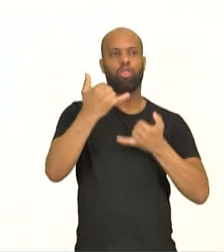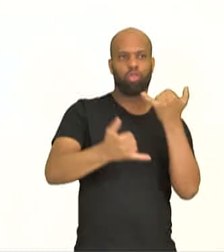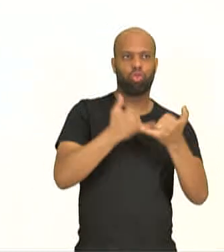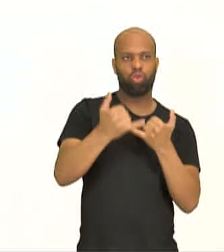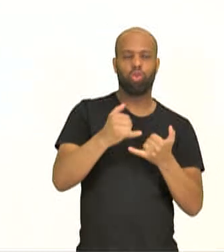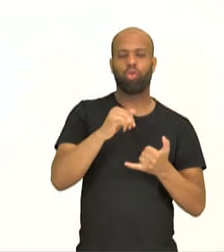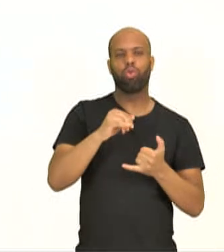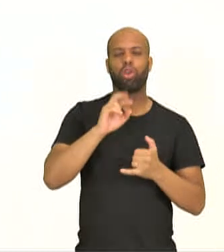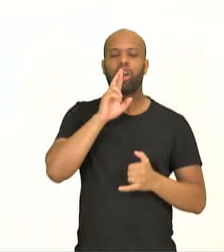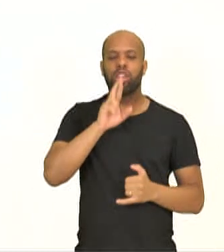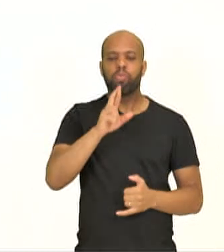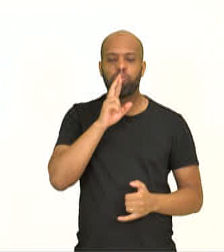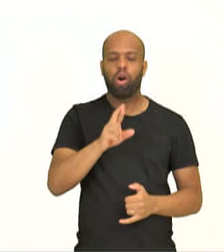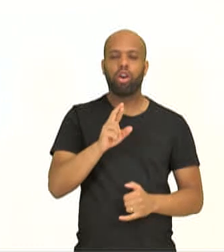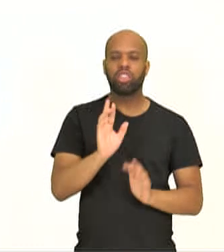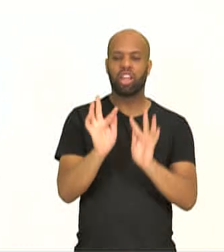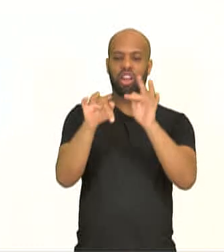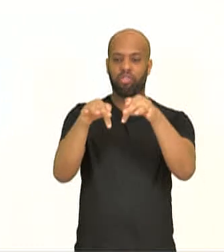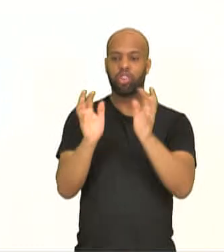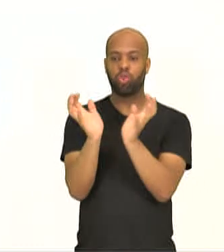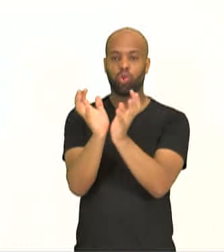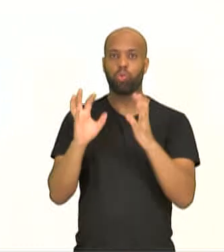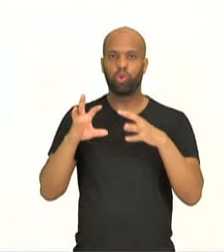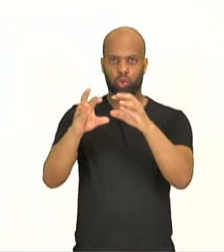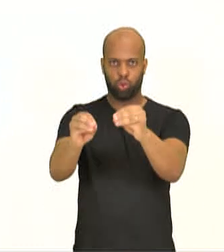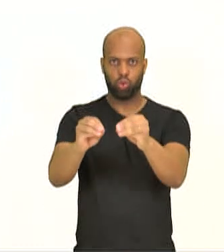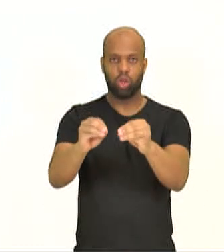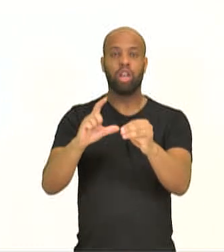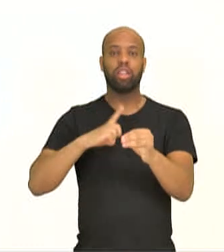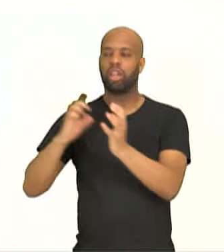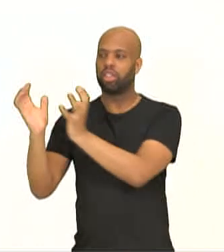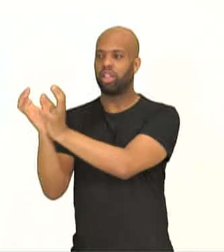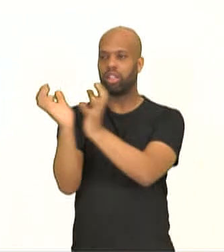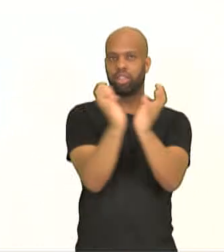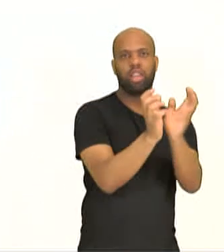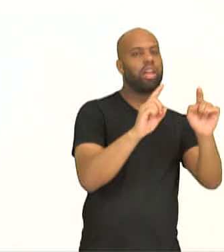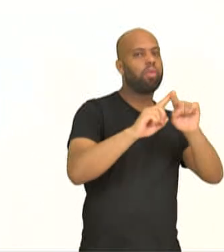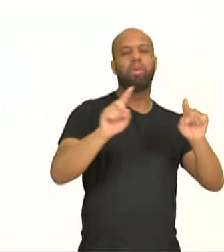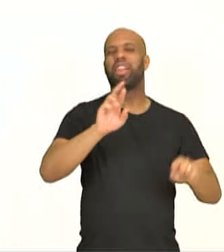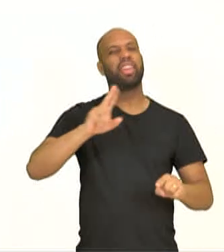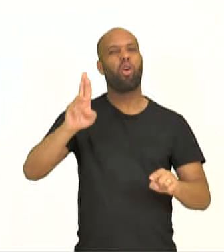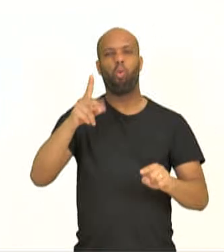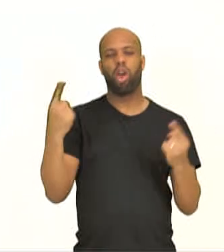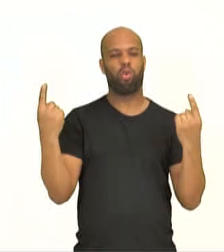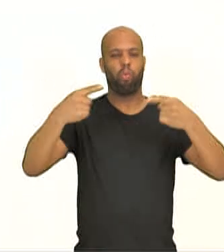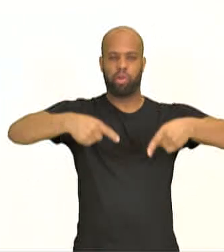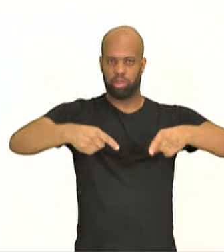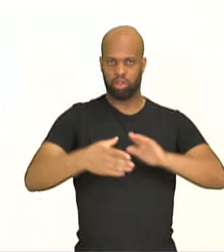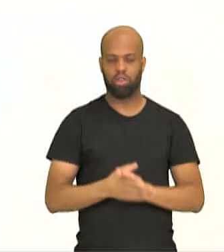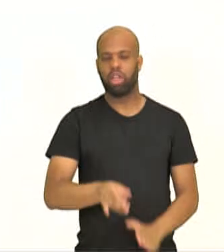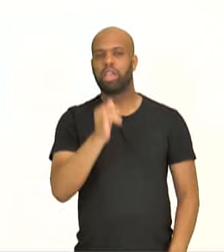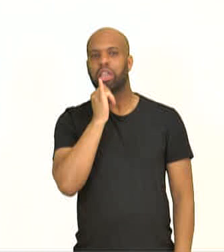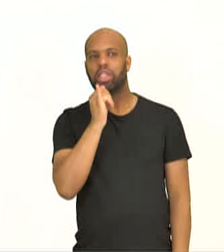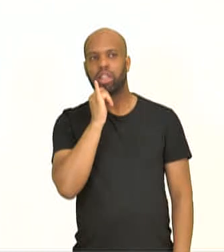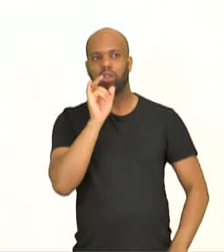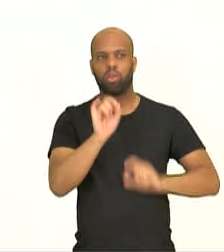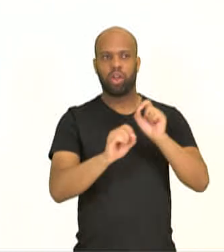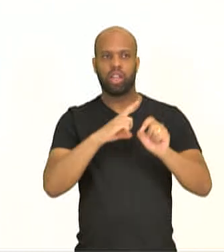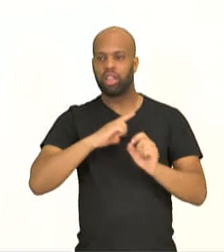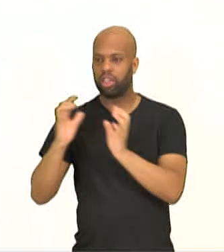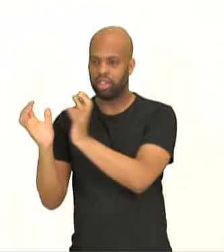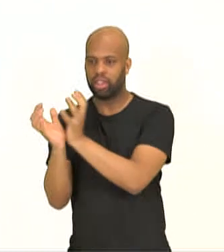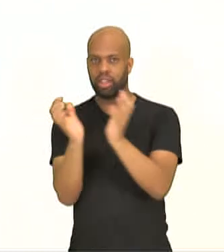eles permitem a existência de 2 ou mais equipes, mas sem que haja competição entre ambas. Um exemplo são 2